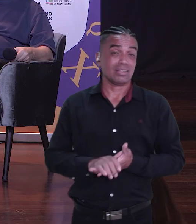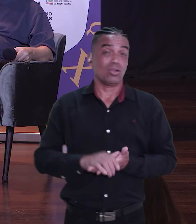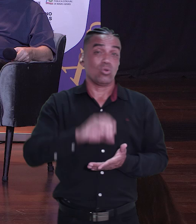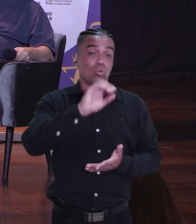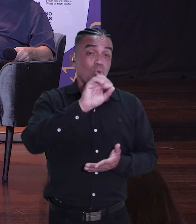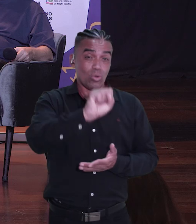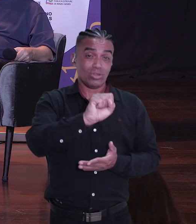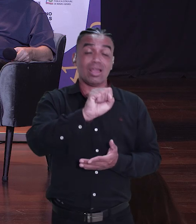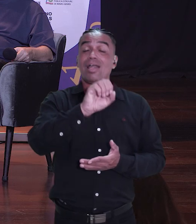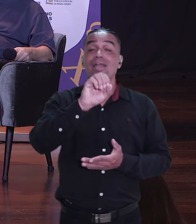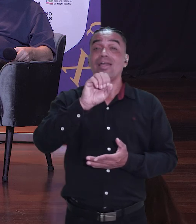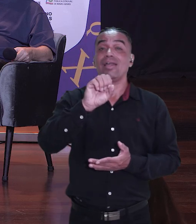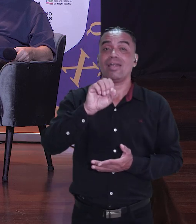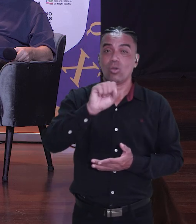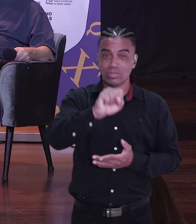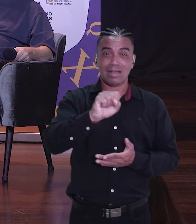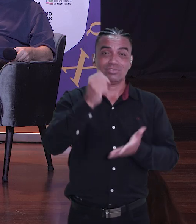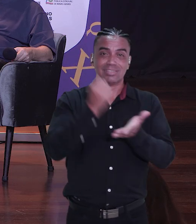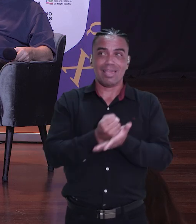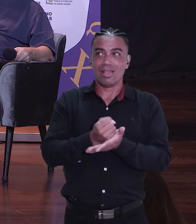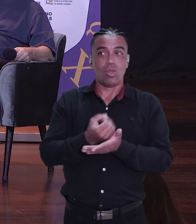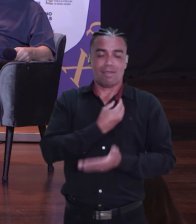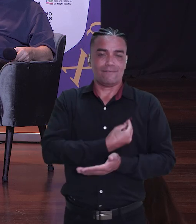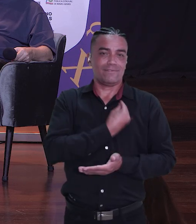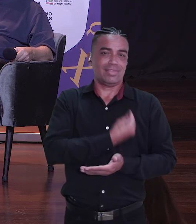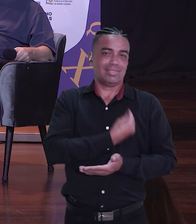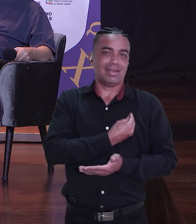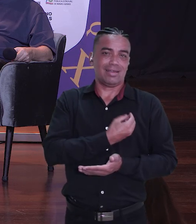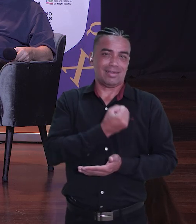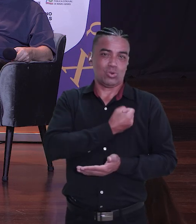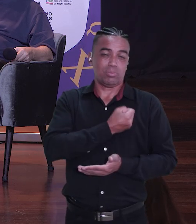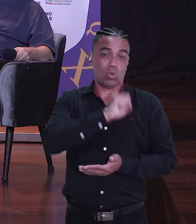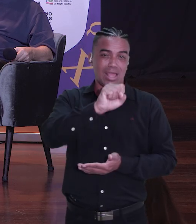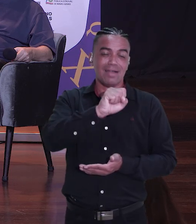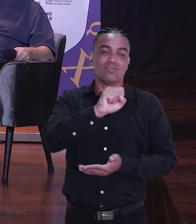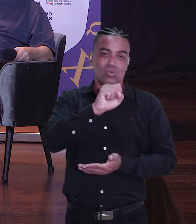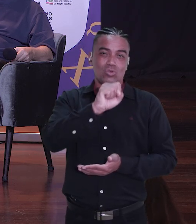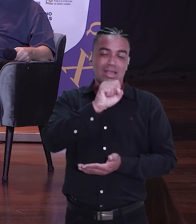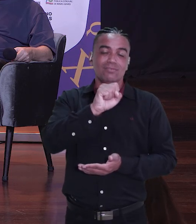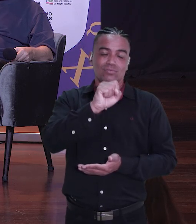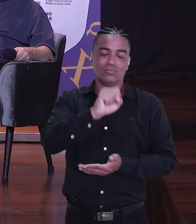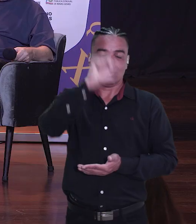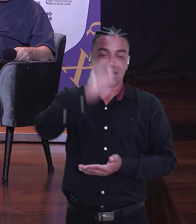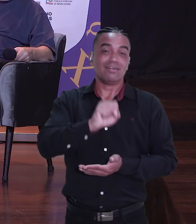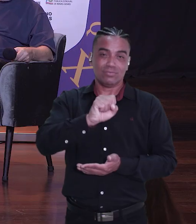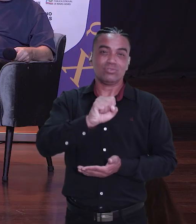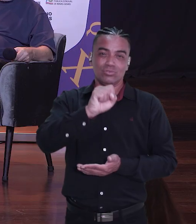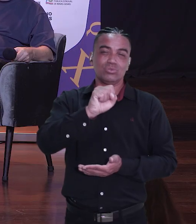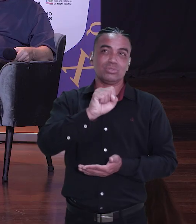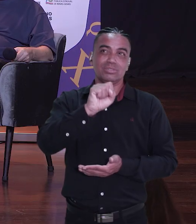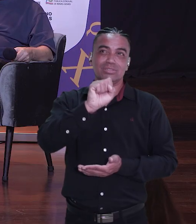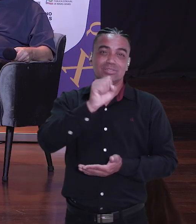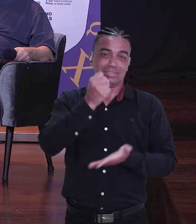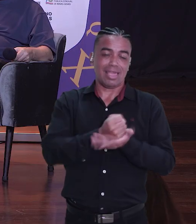é o que está em aberto, né? É a vida, né? É o que é o que ainda não aconteceu.